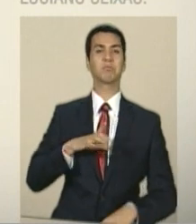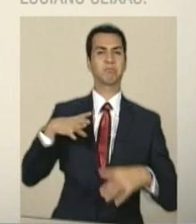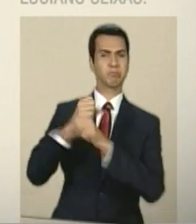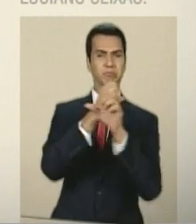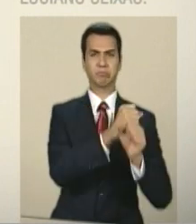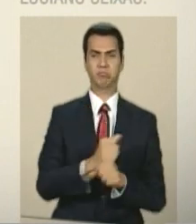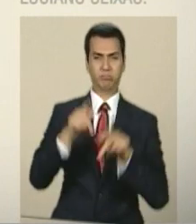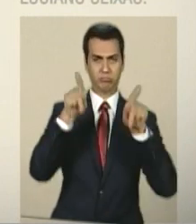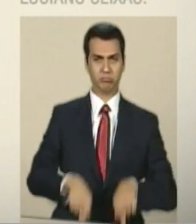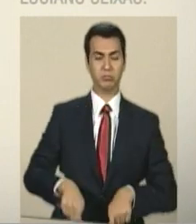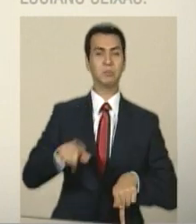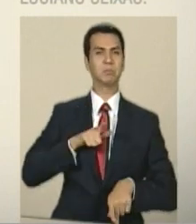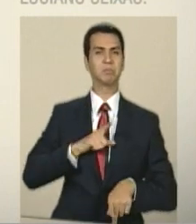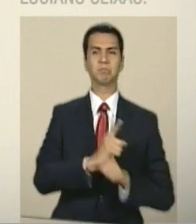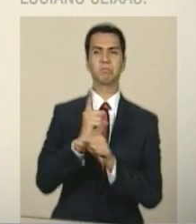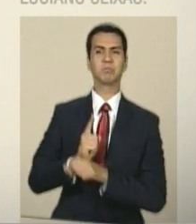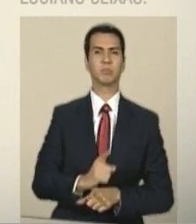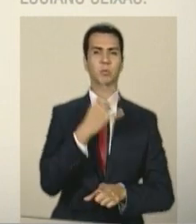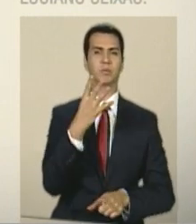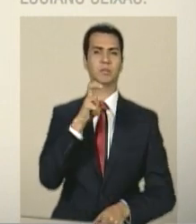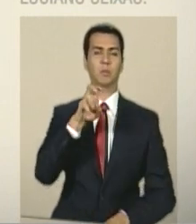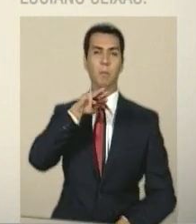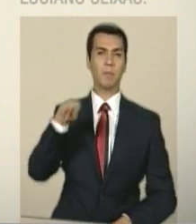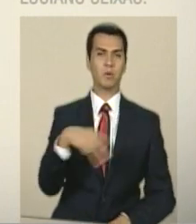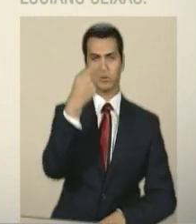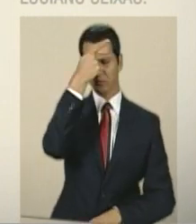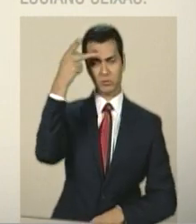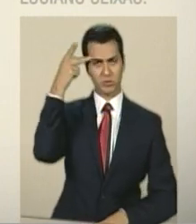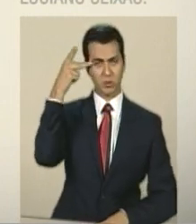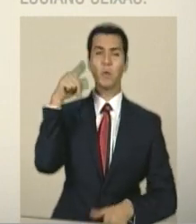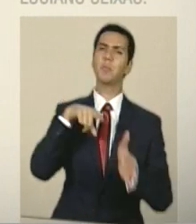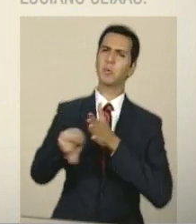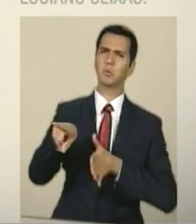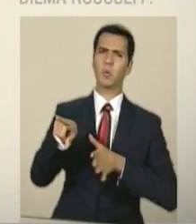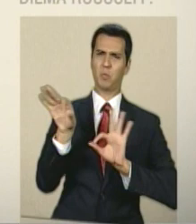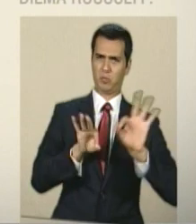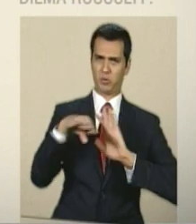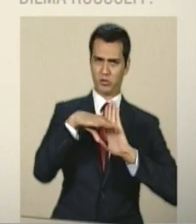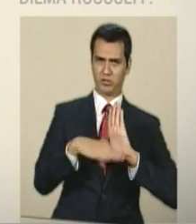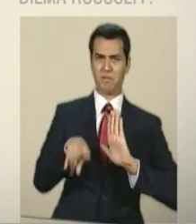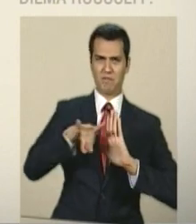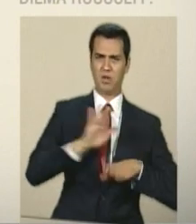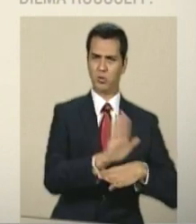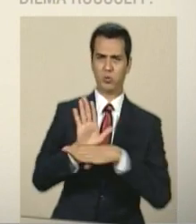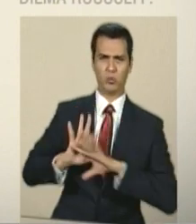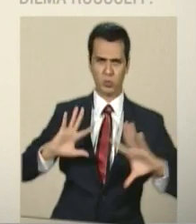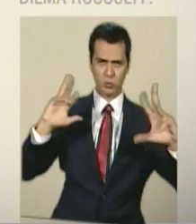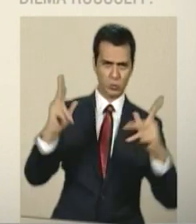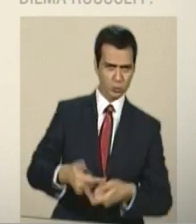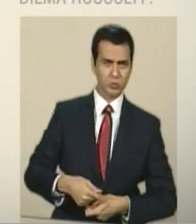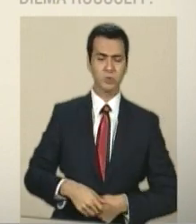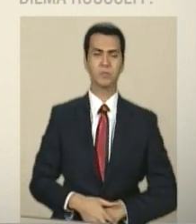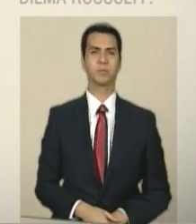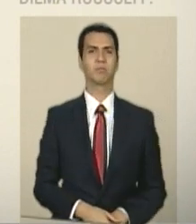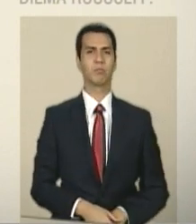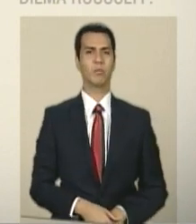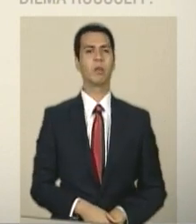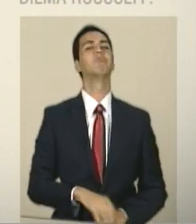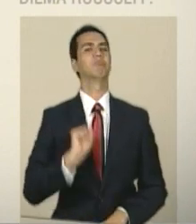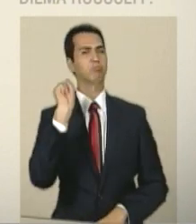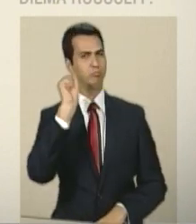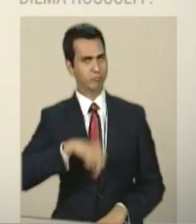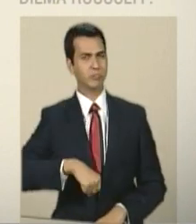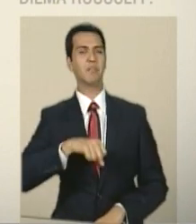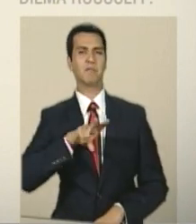declaram com algum tipo de deficiência no Brasil esse plano vai atender todo mundo que precisa Vai sim Luciano o plano pretende atender